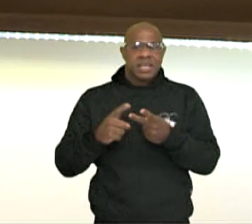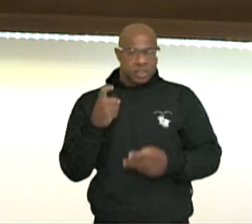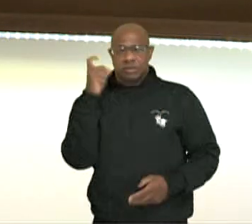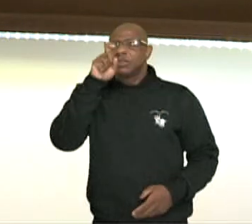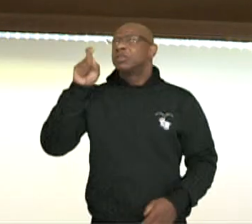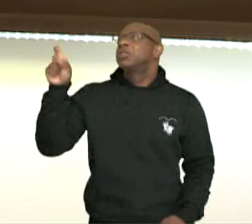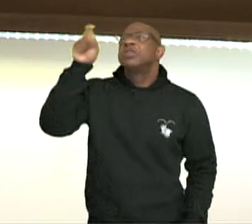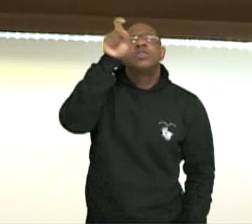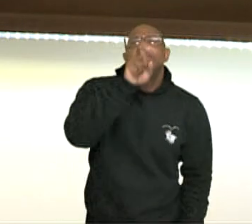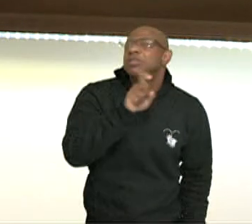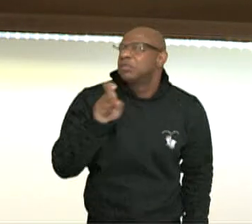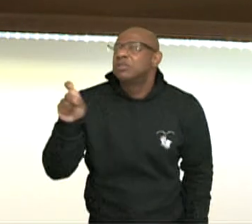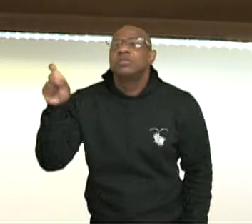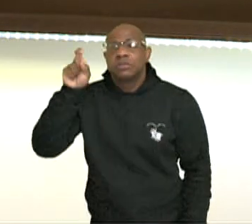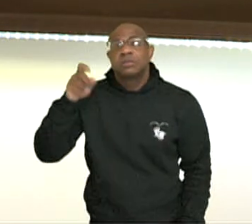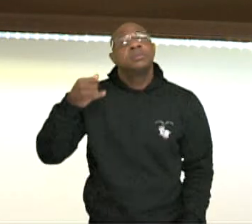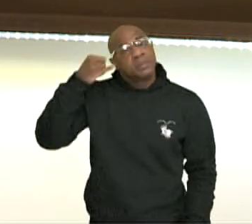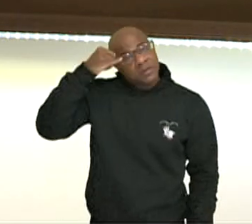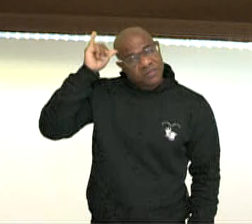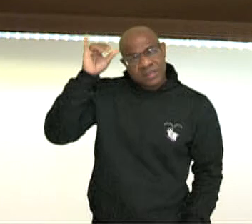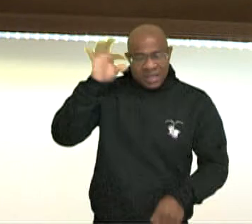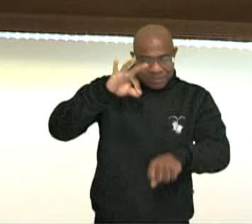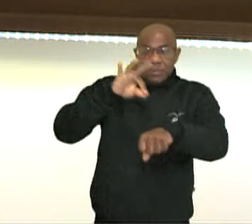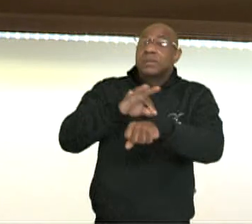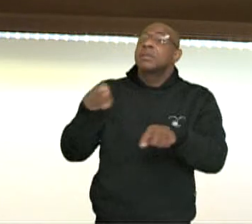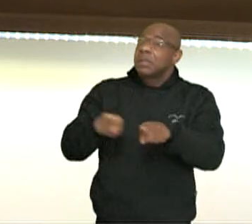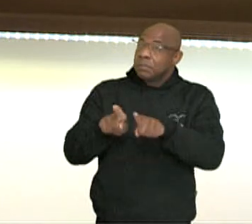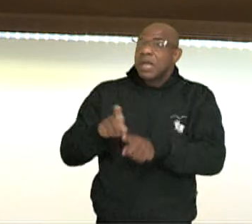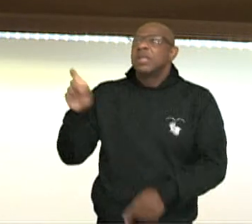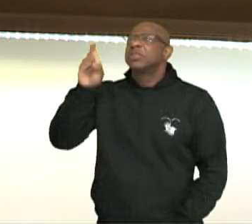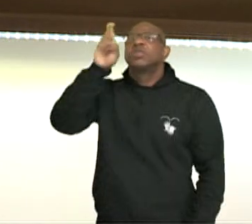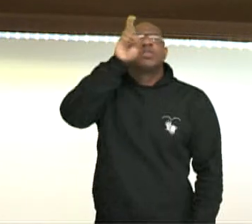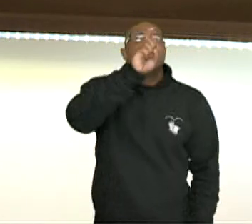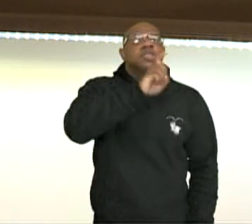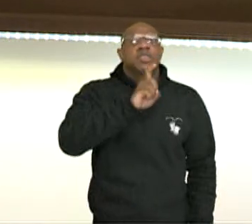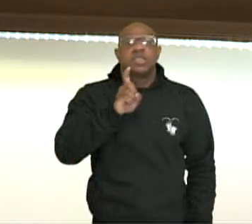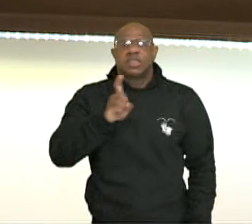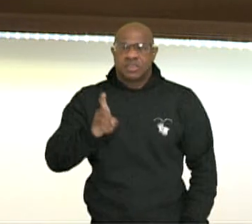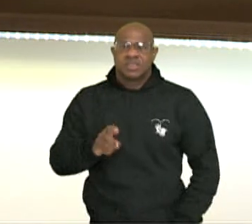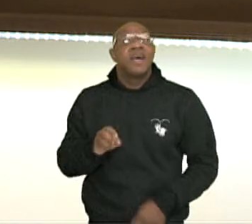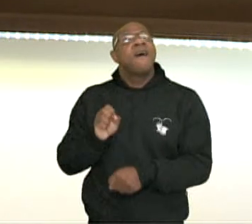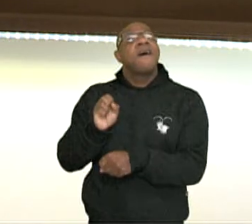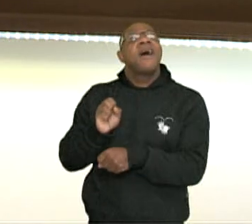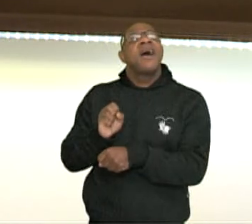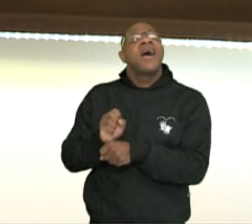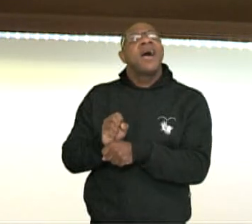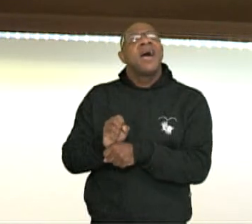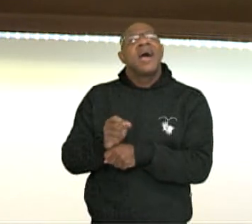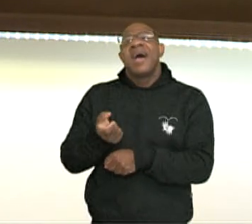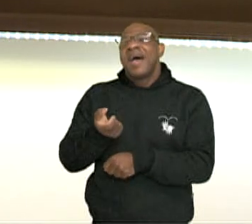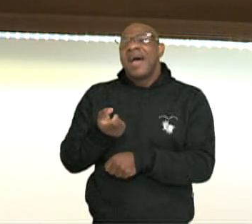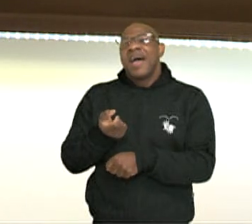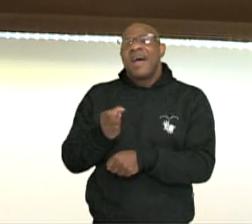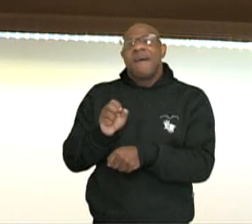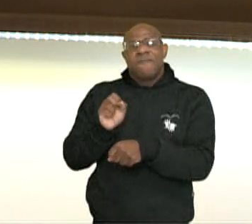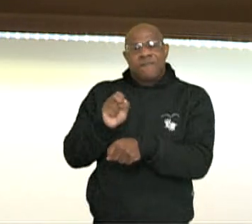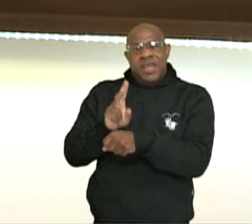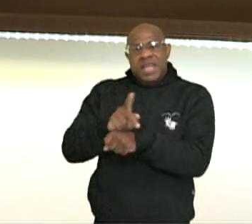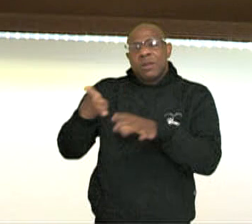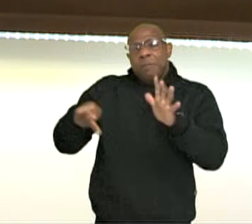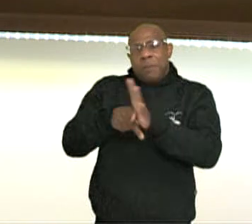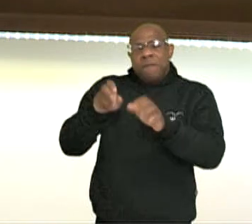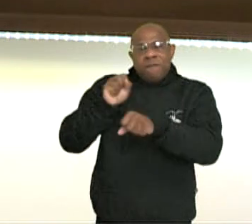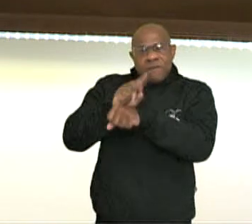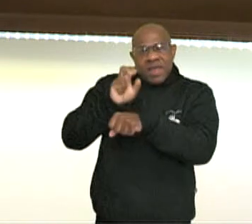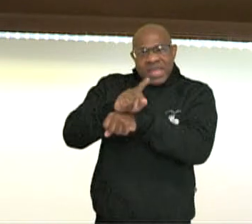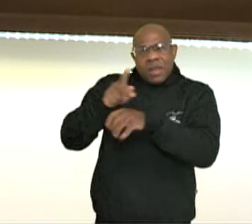repelentes, usar é muito importante os repelentes, principalmente se for fazer uma viagem, uma trilha na mata, é muito importante a gente se cuidar.